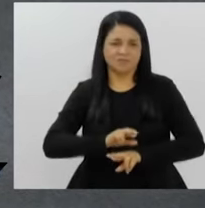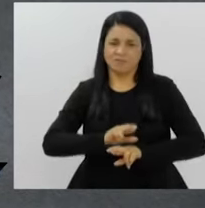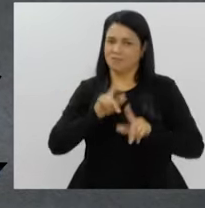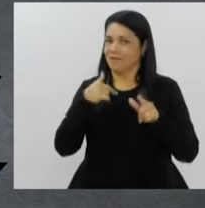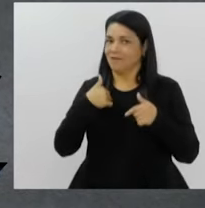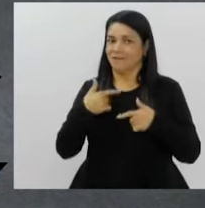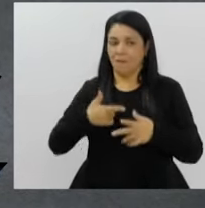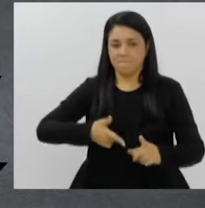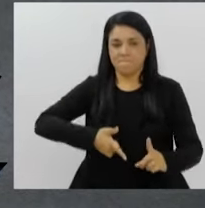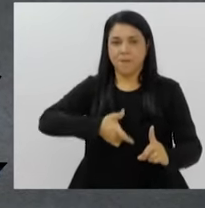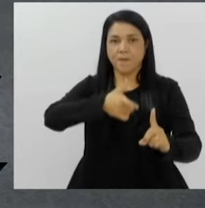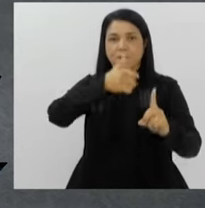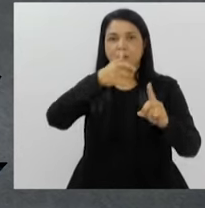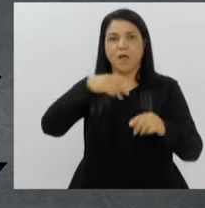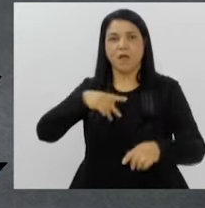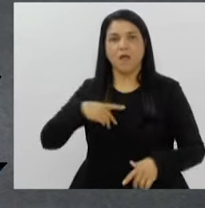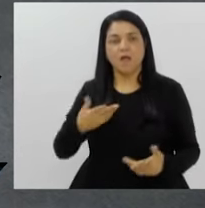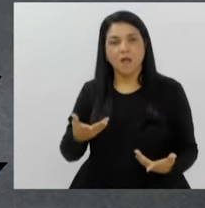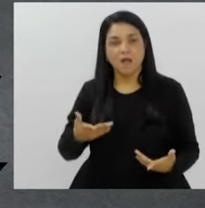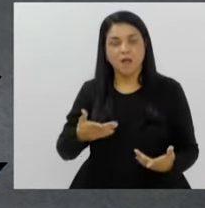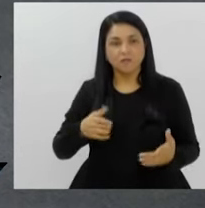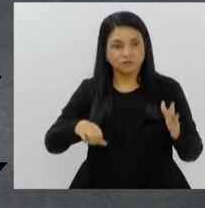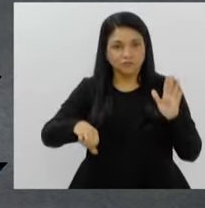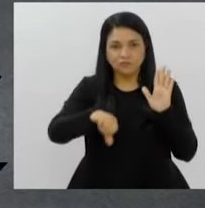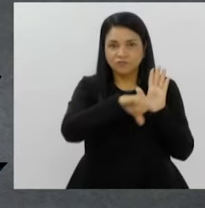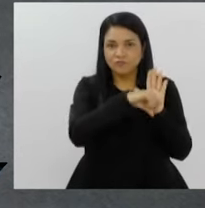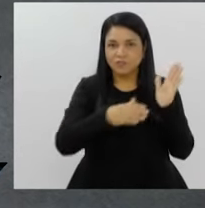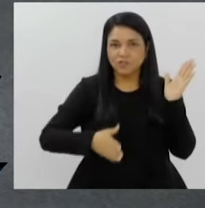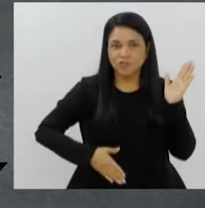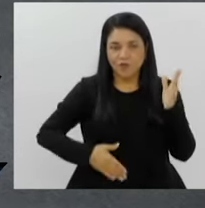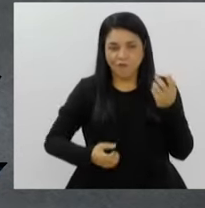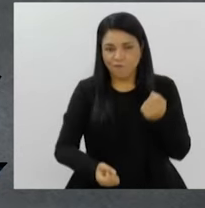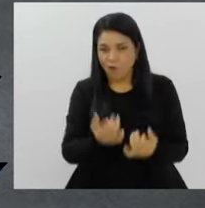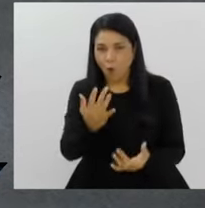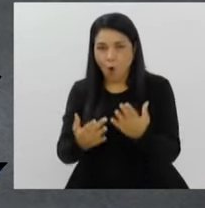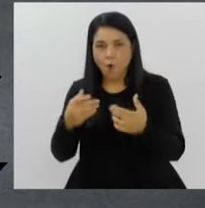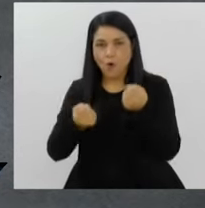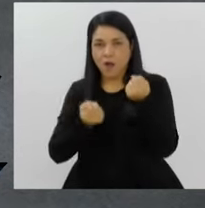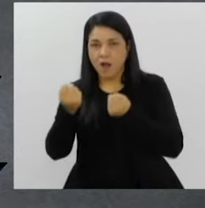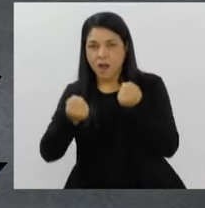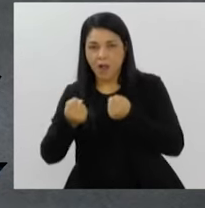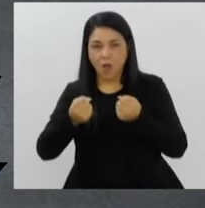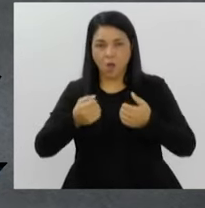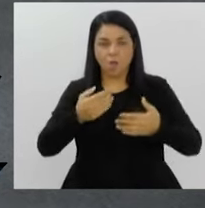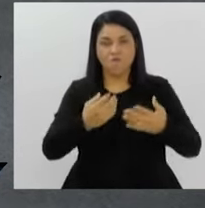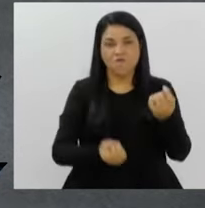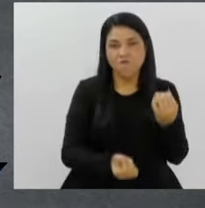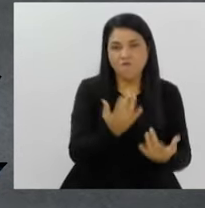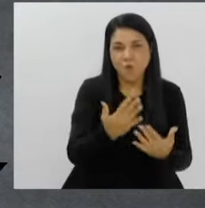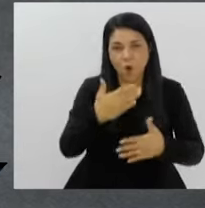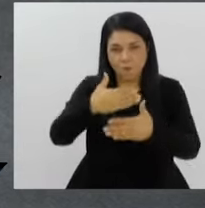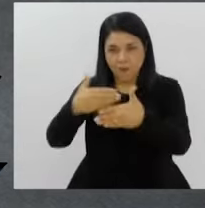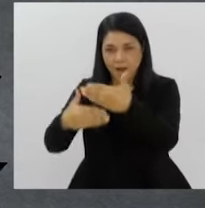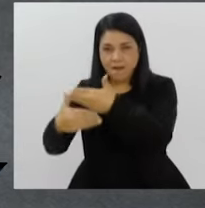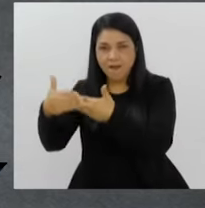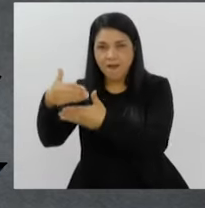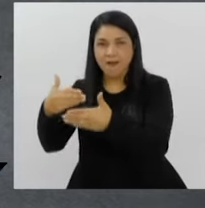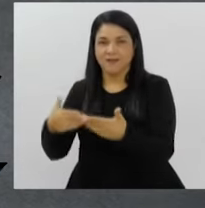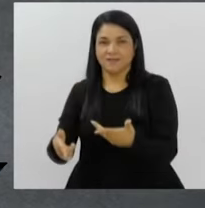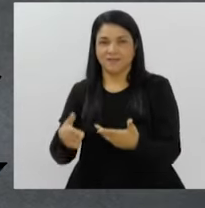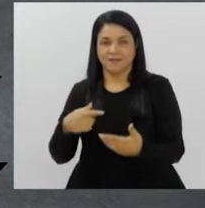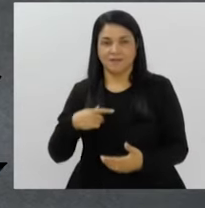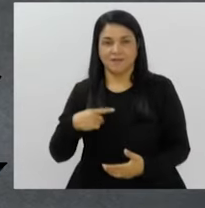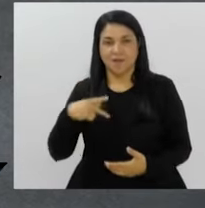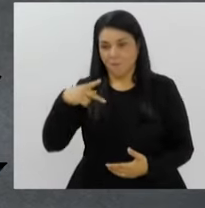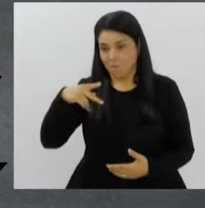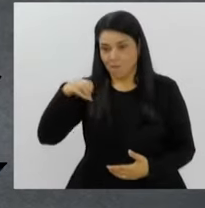chegada da PM em localidades do complexo. Criminosos atearam fogo em carros e em barricadas, com medo de tiros. Ou seja, eu,